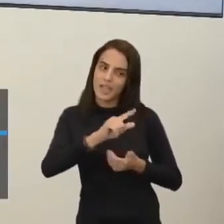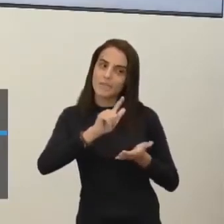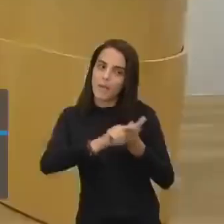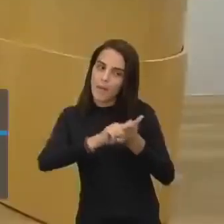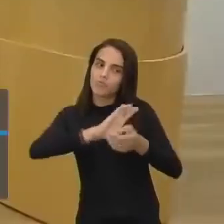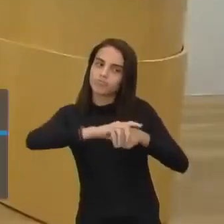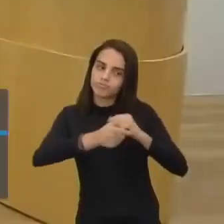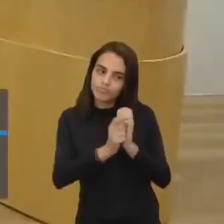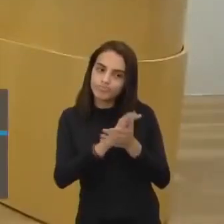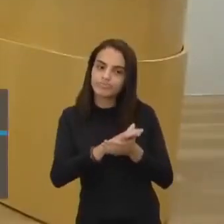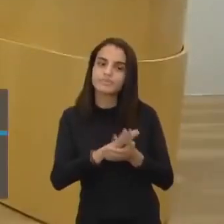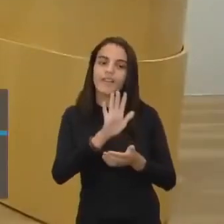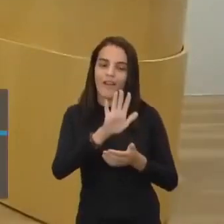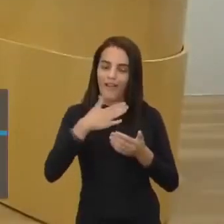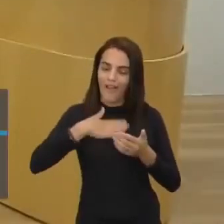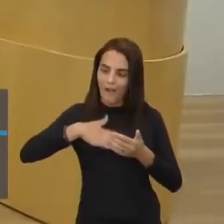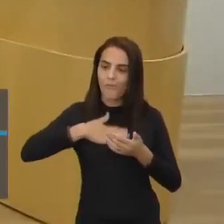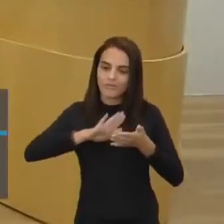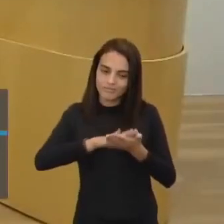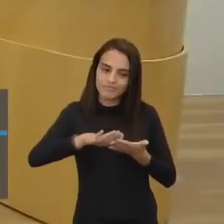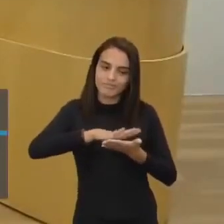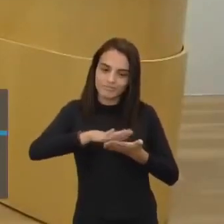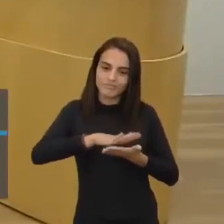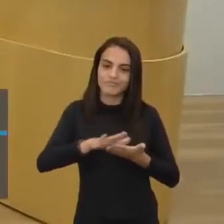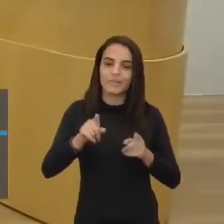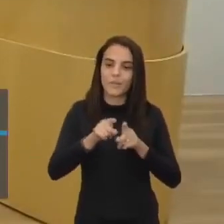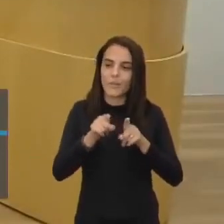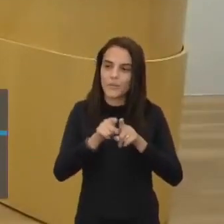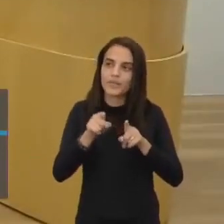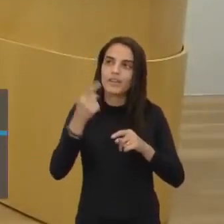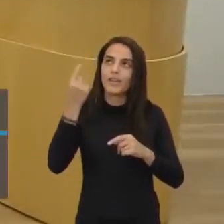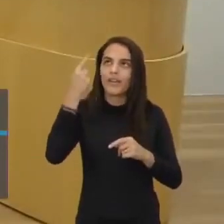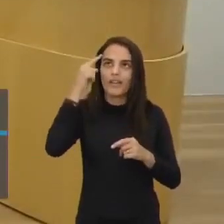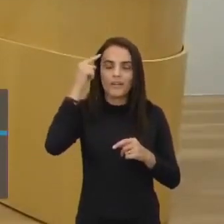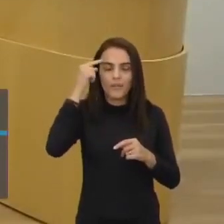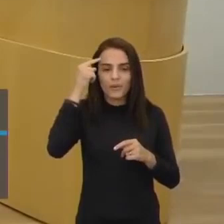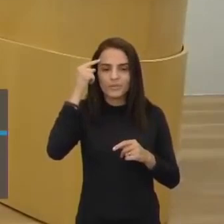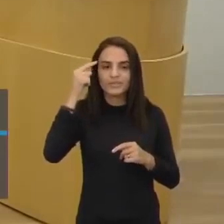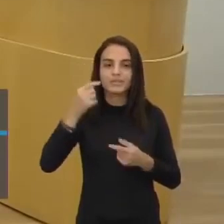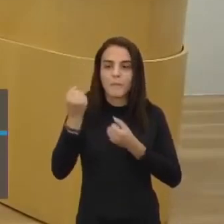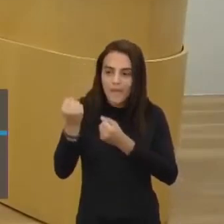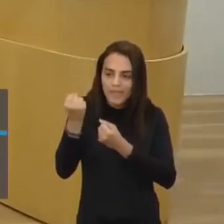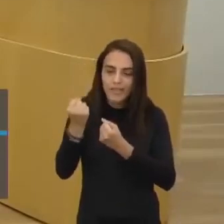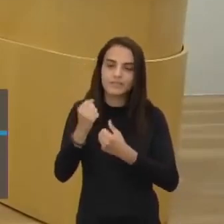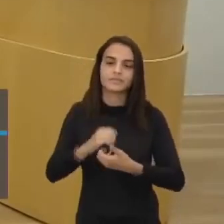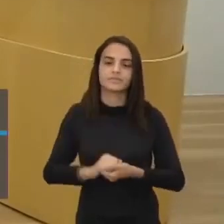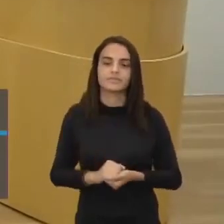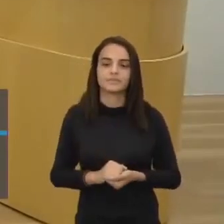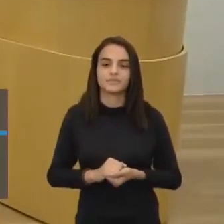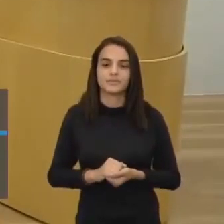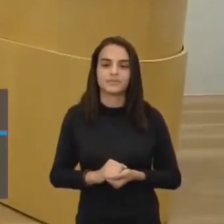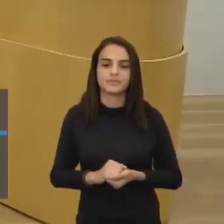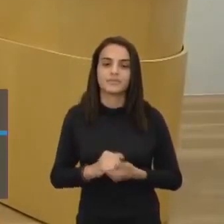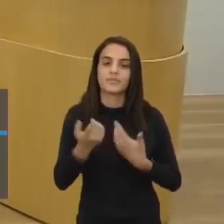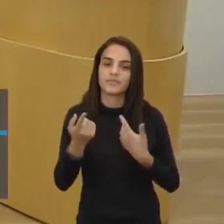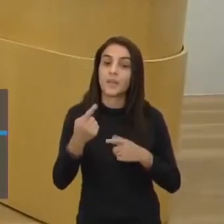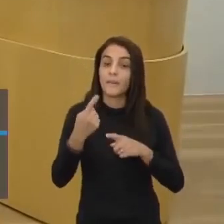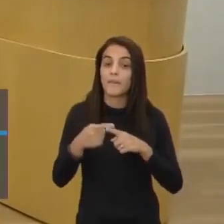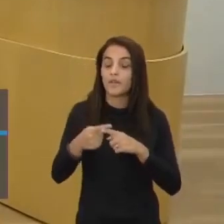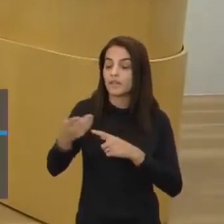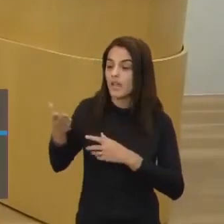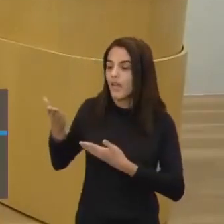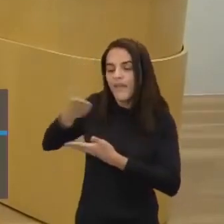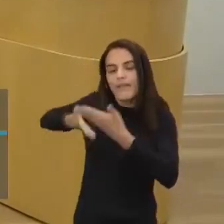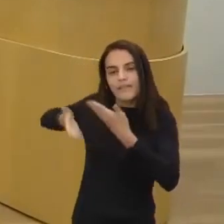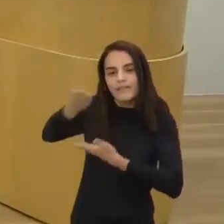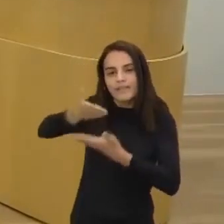amassei, mas eu estou desamassando aqui porque eu fiquei com a consciência pesada. Não devia ter feito isso. pode gerar uma dinâmica de interação mais